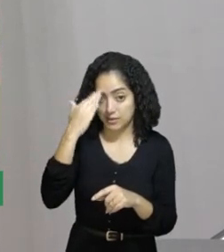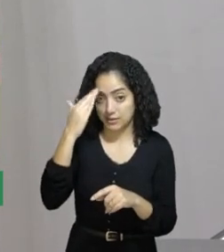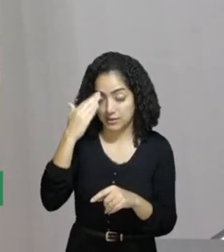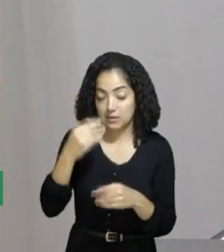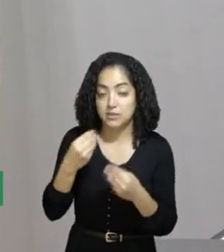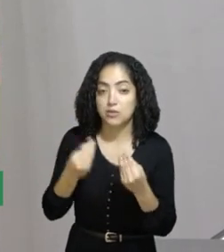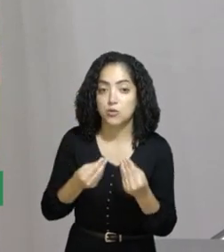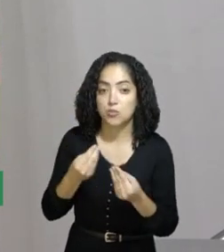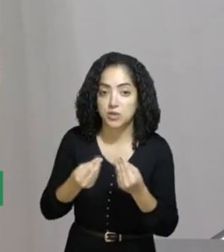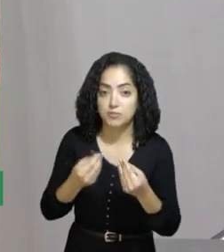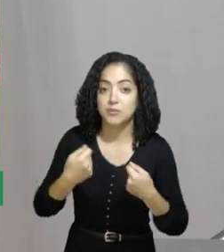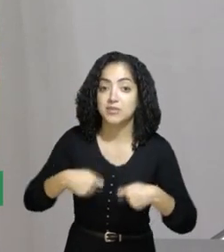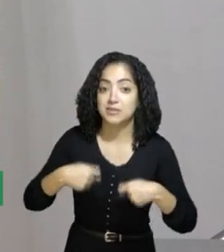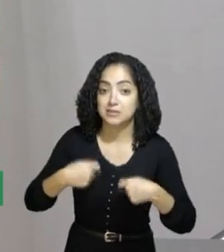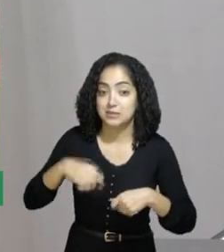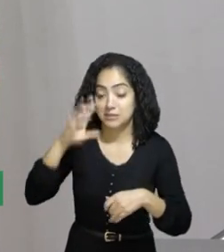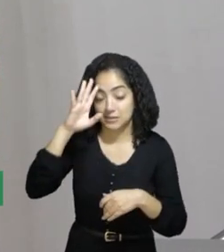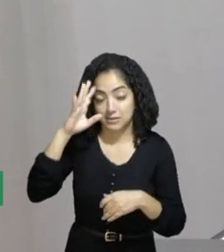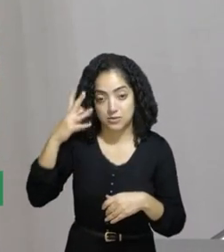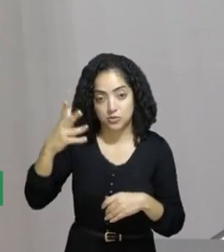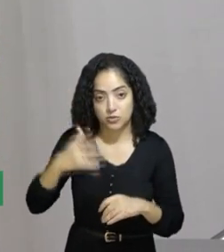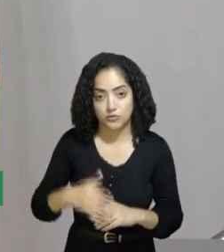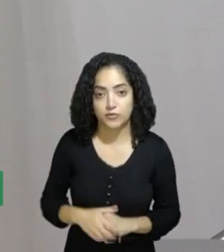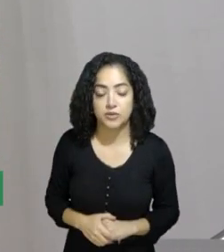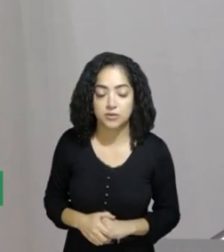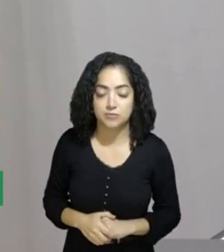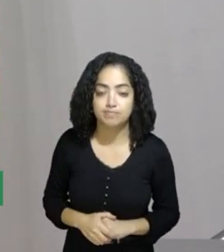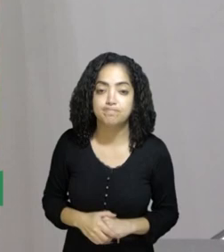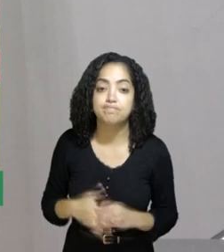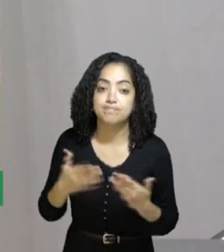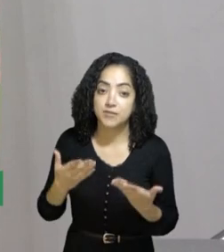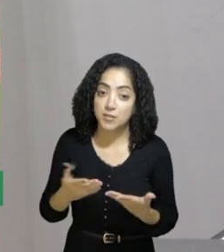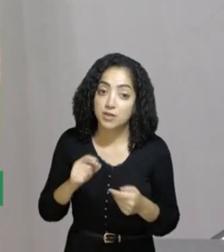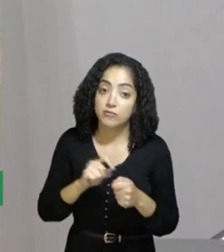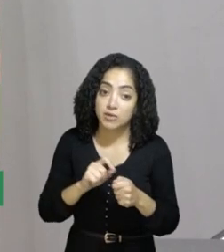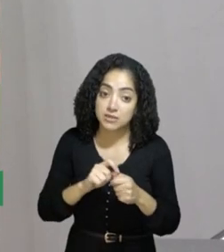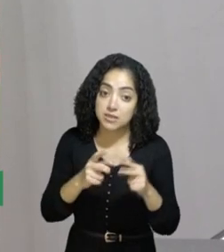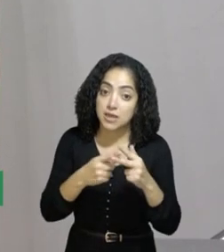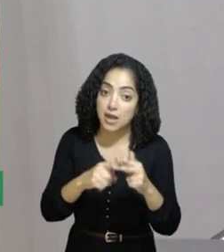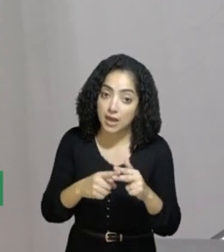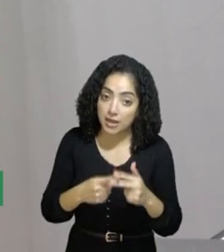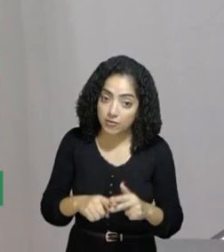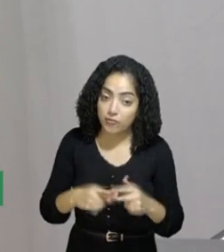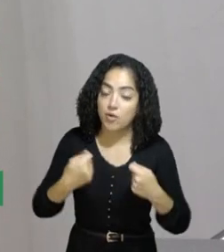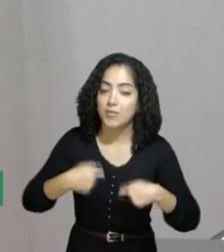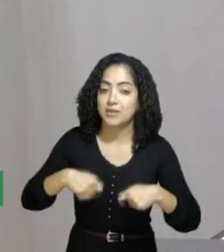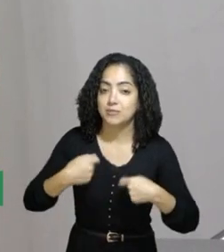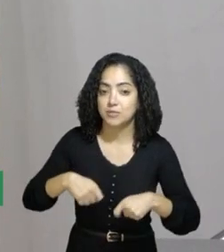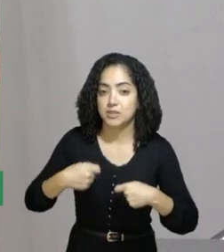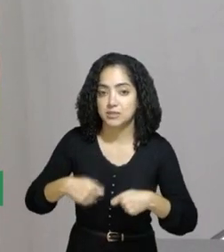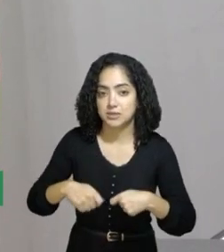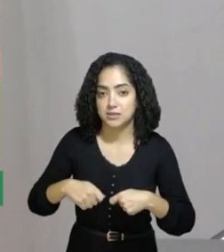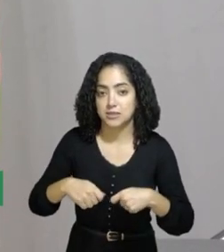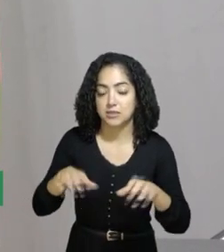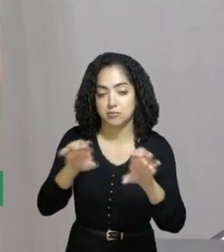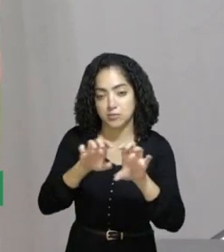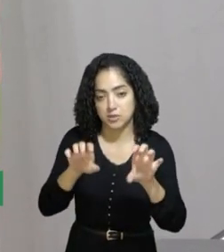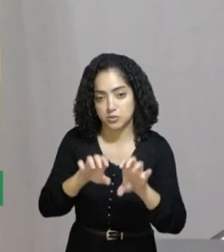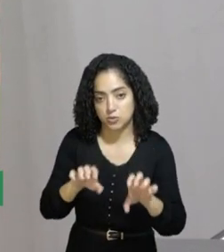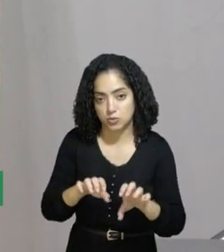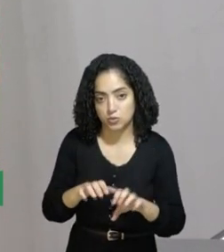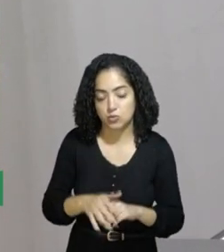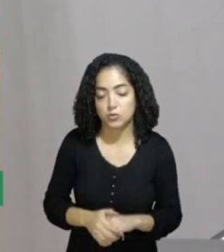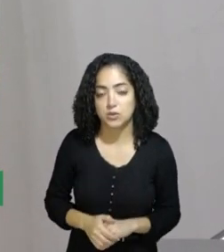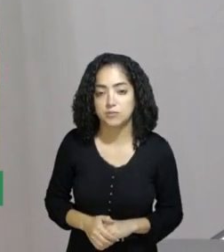que precisam ser resolvidas e, finalmente, executar a reforma tão necessária para a estrutura,